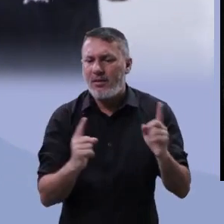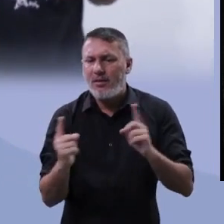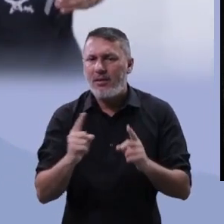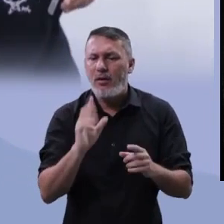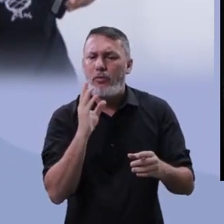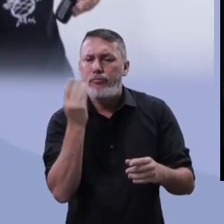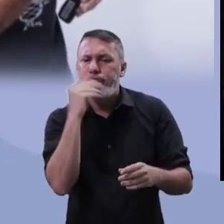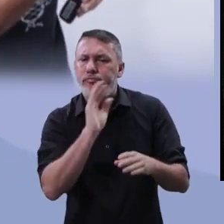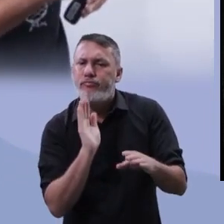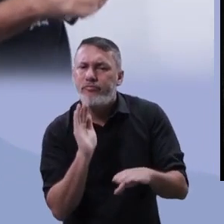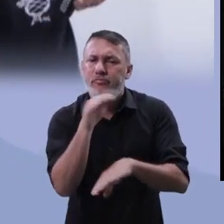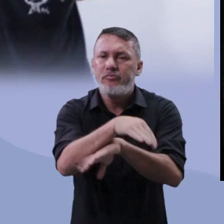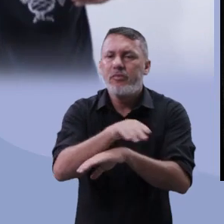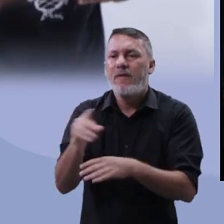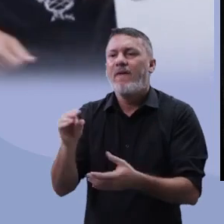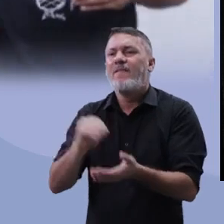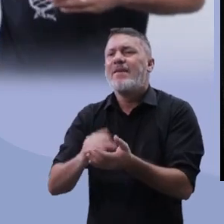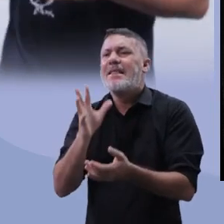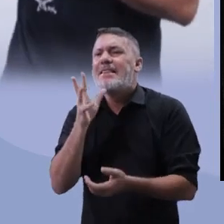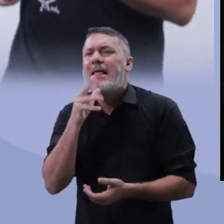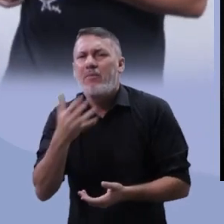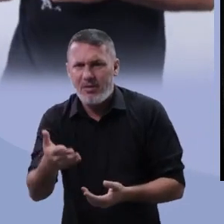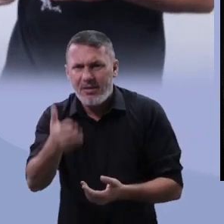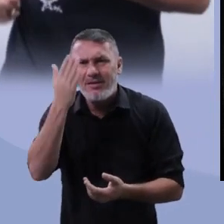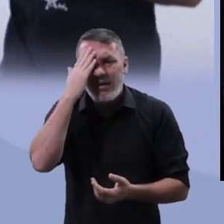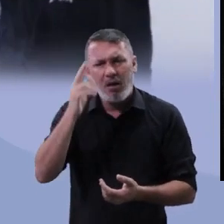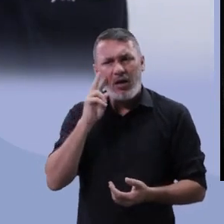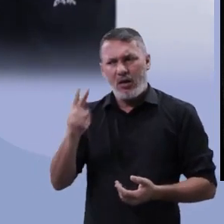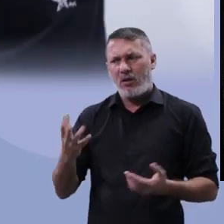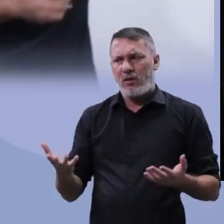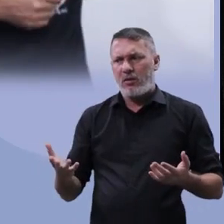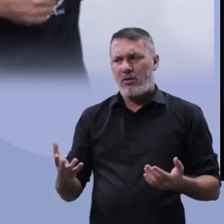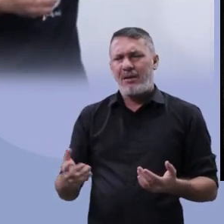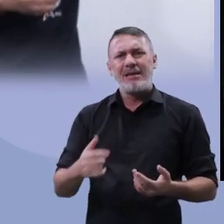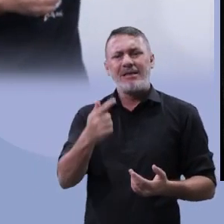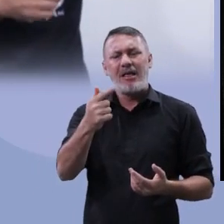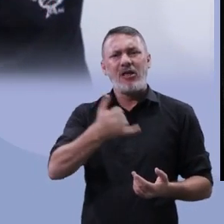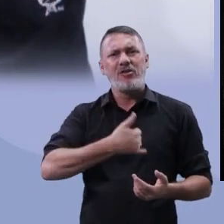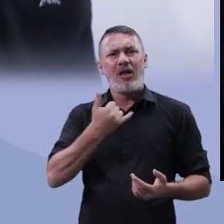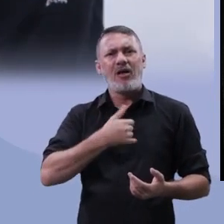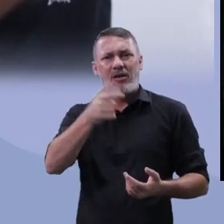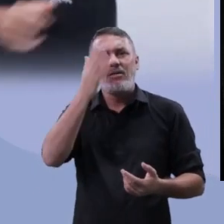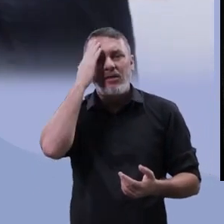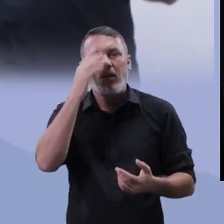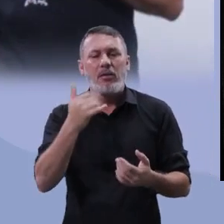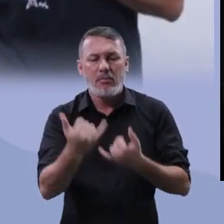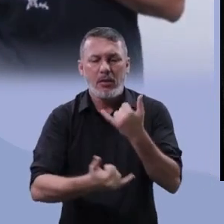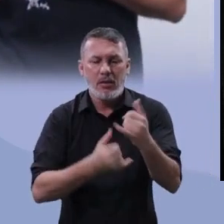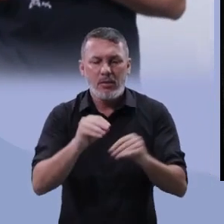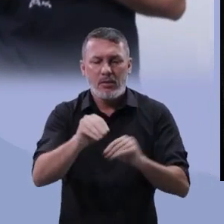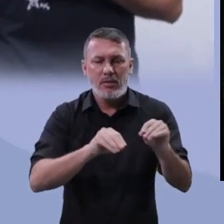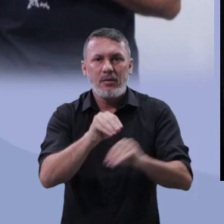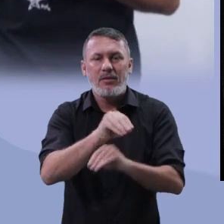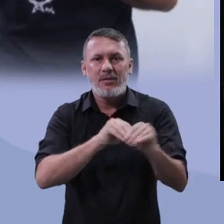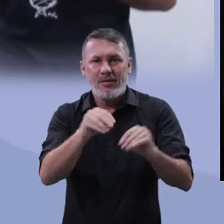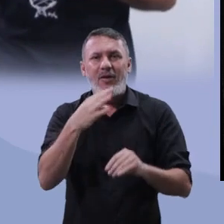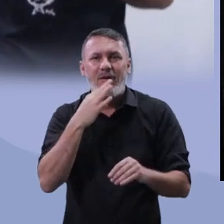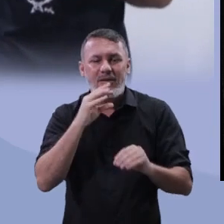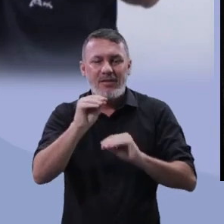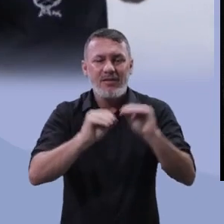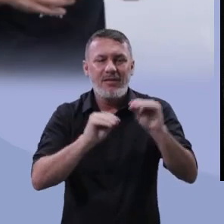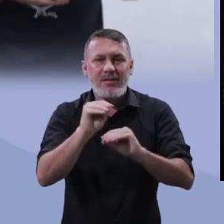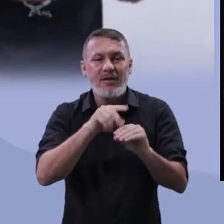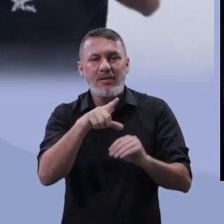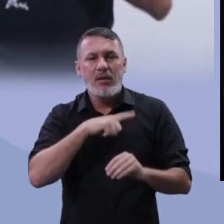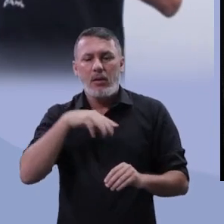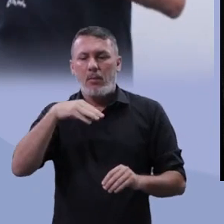do noob pro hacker? Sabe como é que eu comecei essa história do hacker? Olhando meu moleque de 7 anos jogar Minecraft. Pegou a visão?